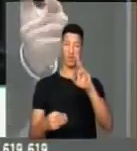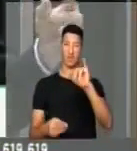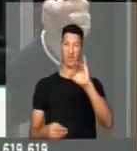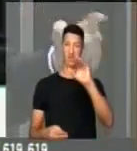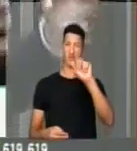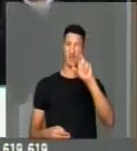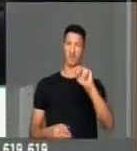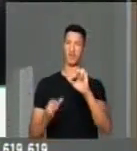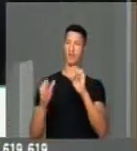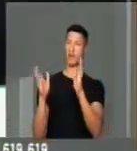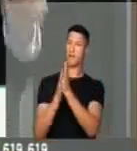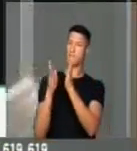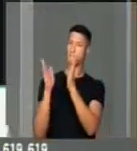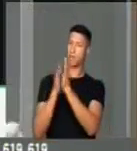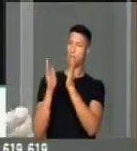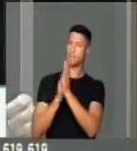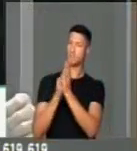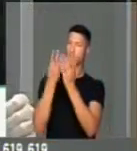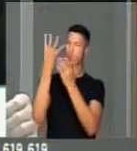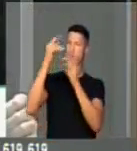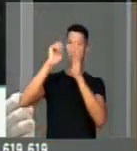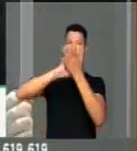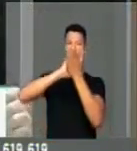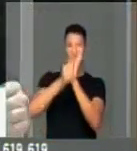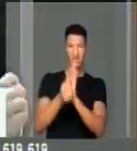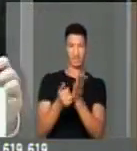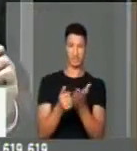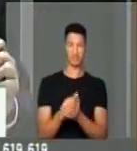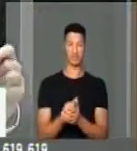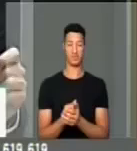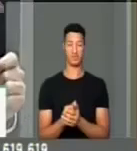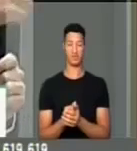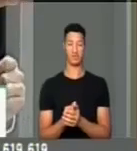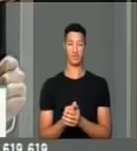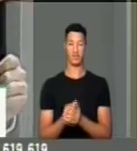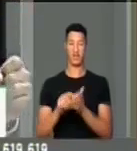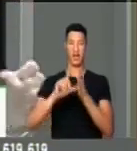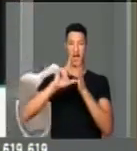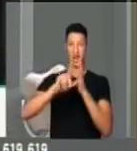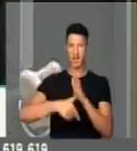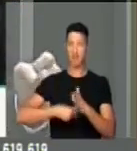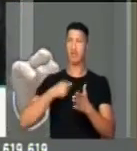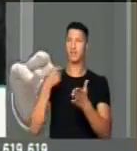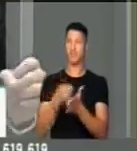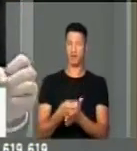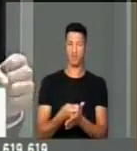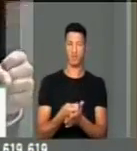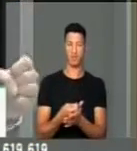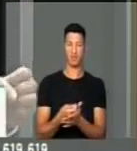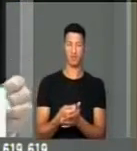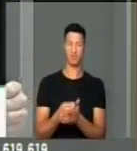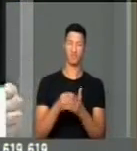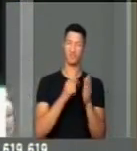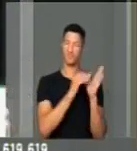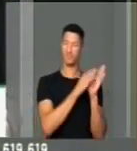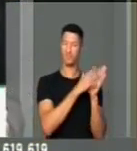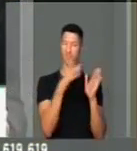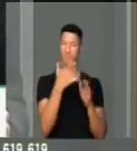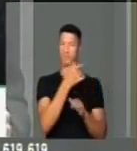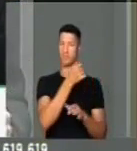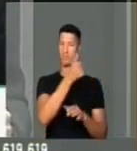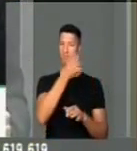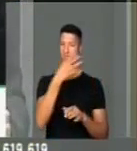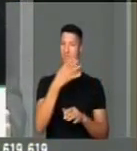Barros foi aplaudido de pé por umas 4 vezes, atrasos de pagamentos, que desde